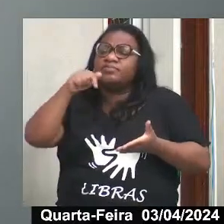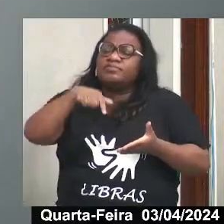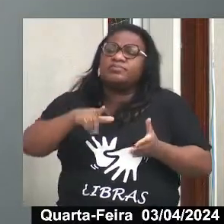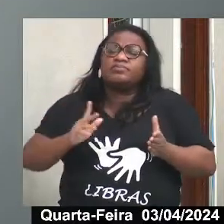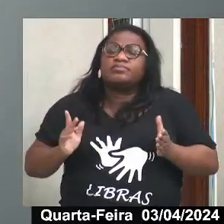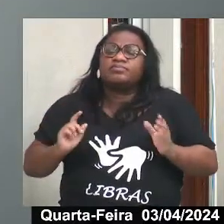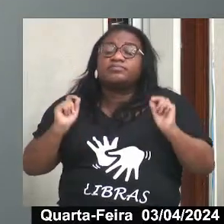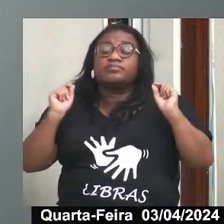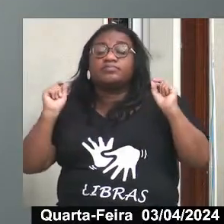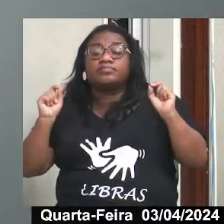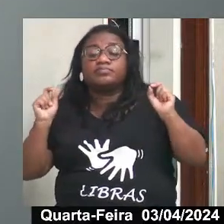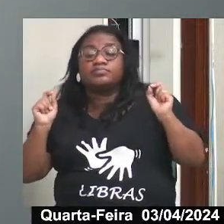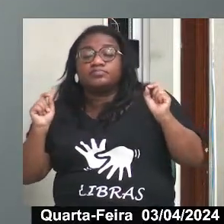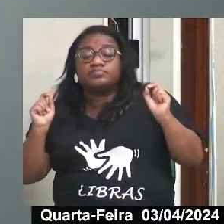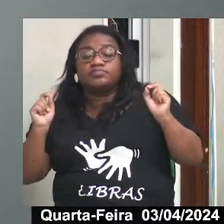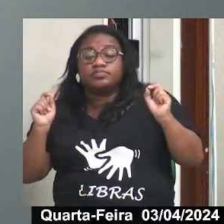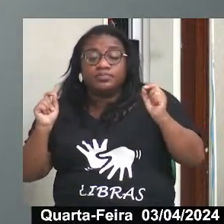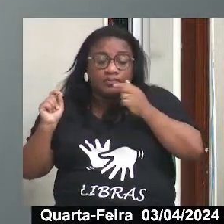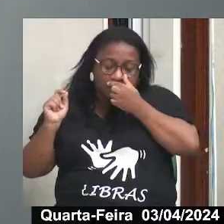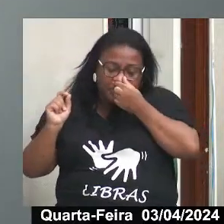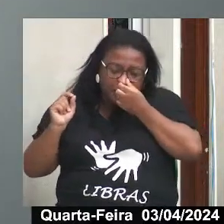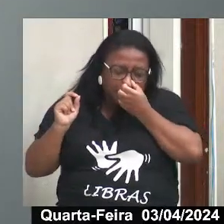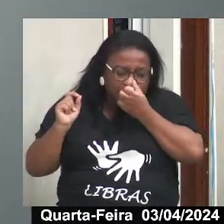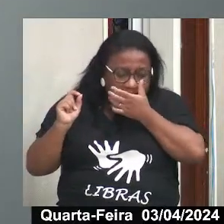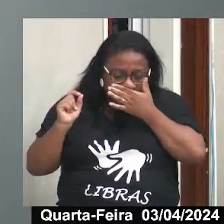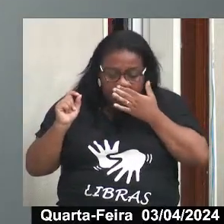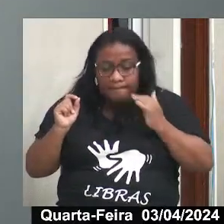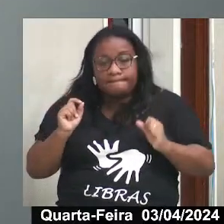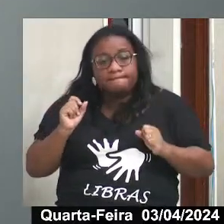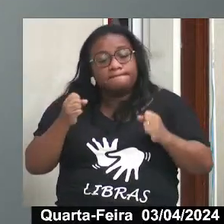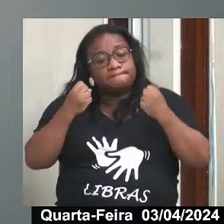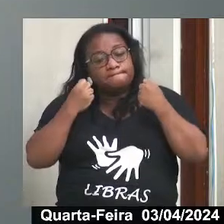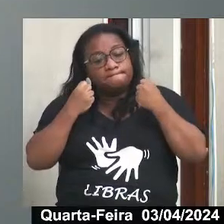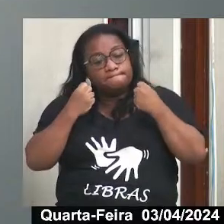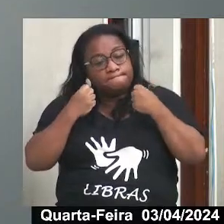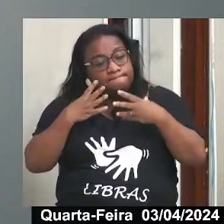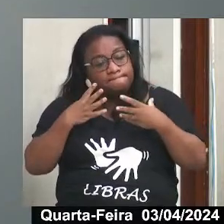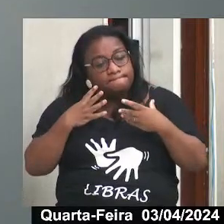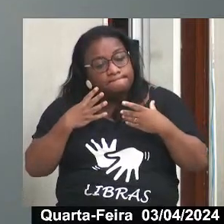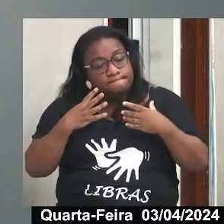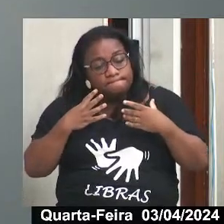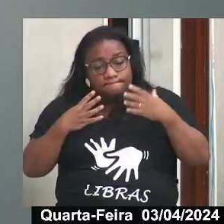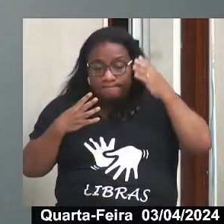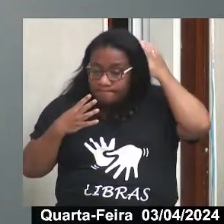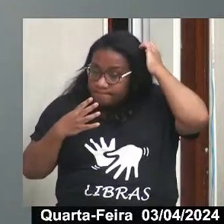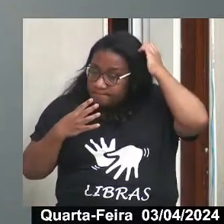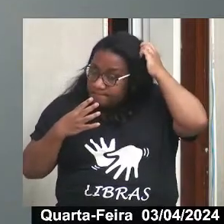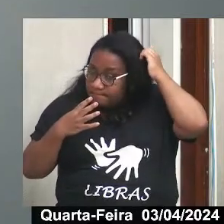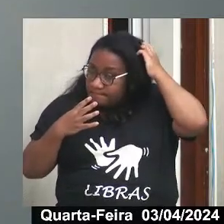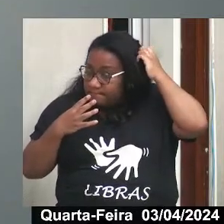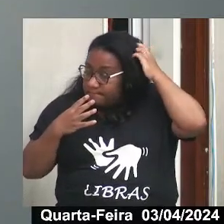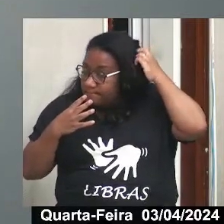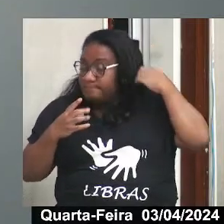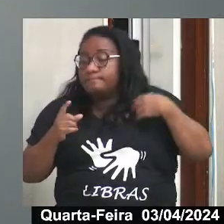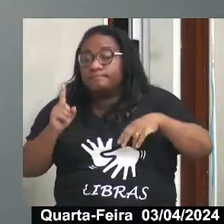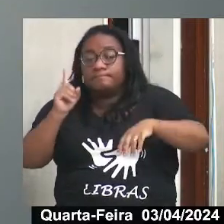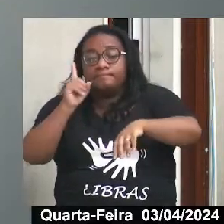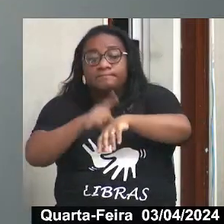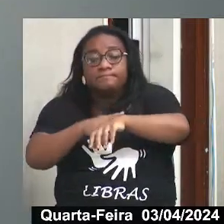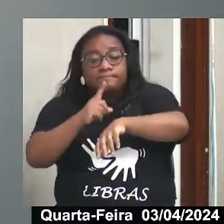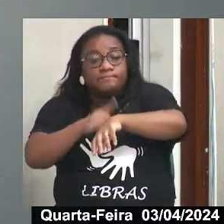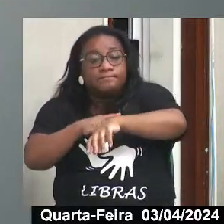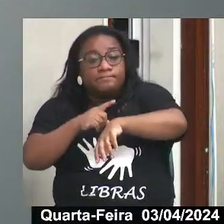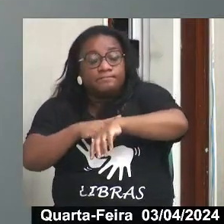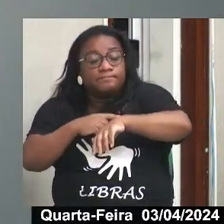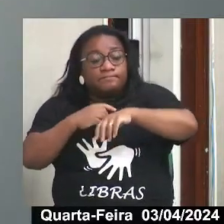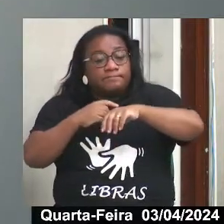com essa cassação? Porque, veja, nós estamos passando, população que nos assiste, por um momento decisivo